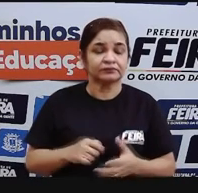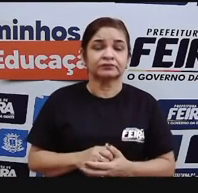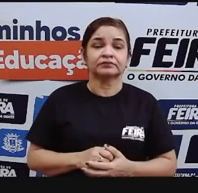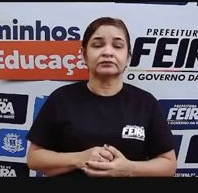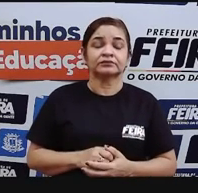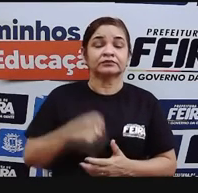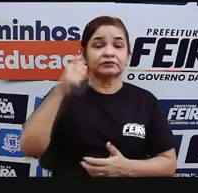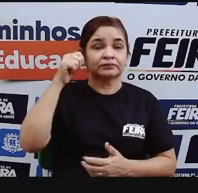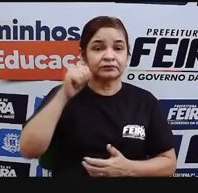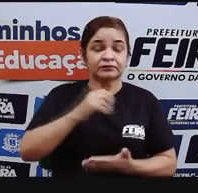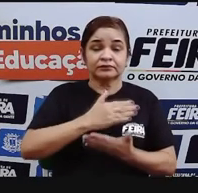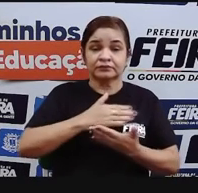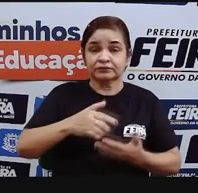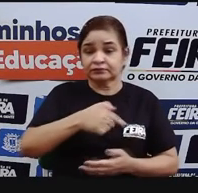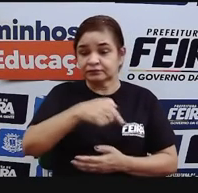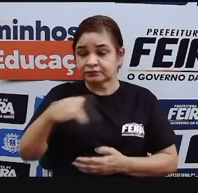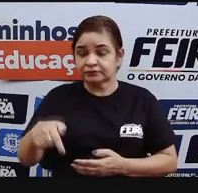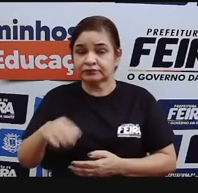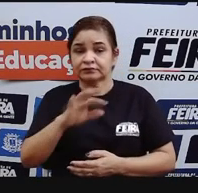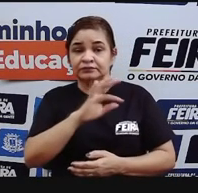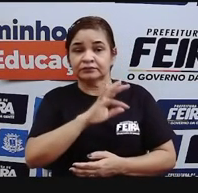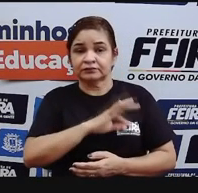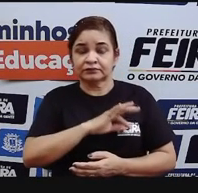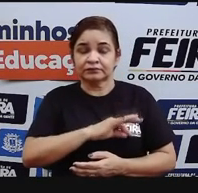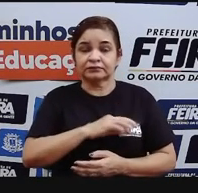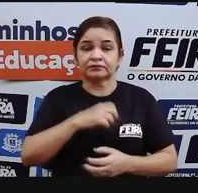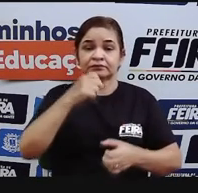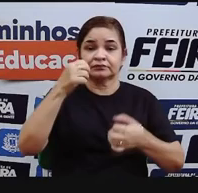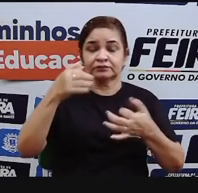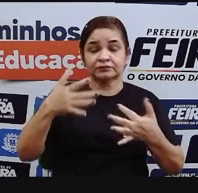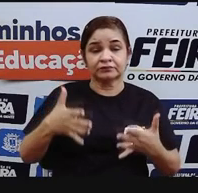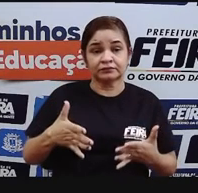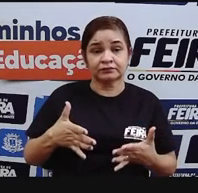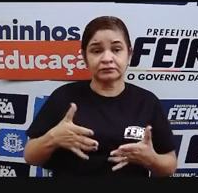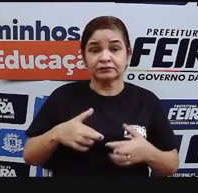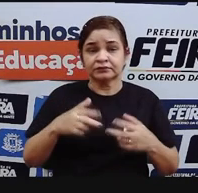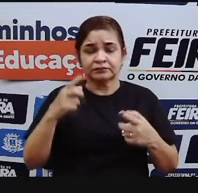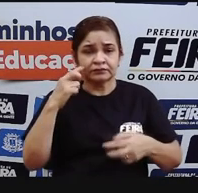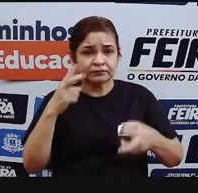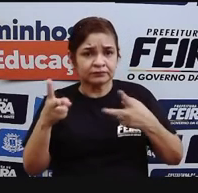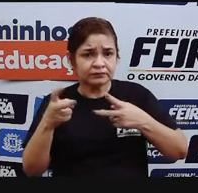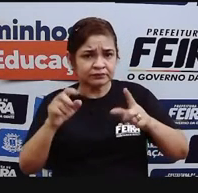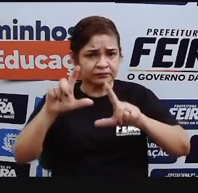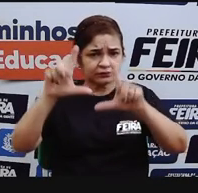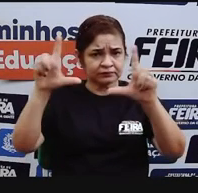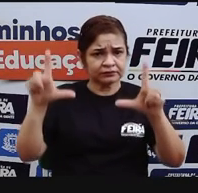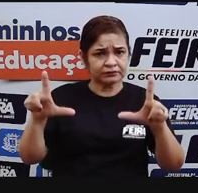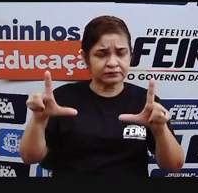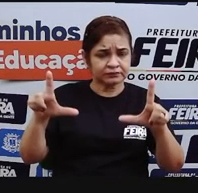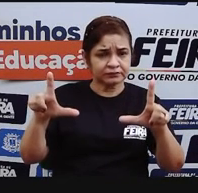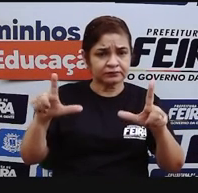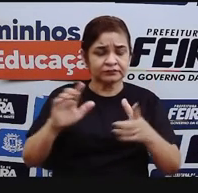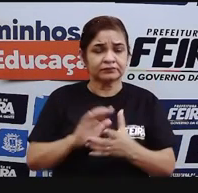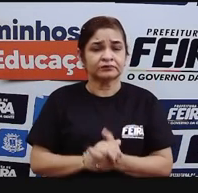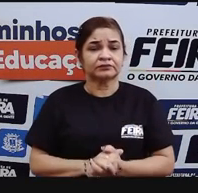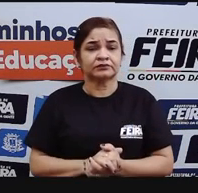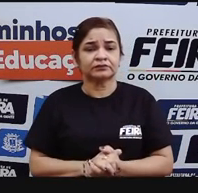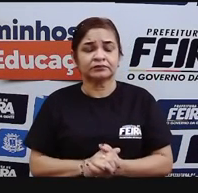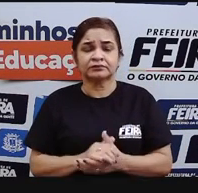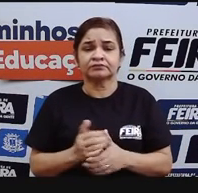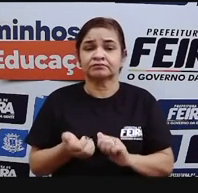envolvem personalidades artísticas e esportivas do nosso país e que